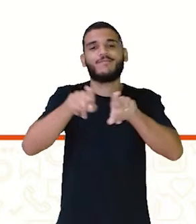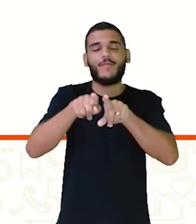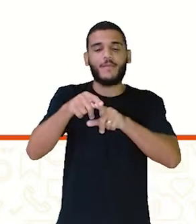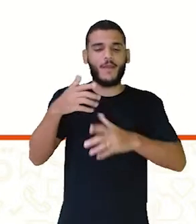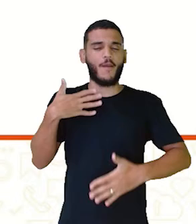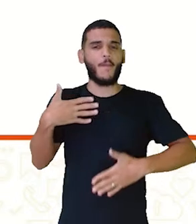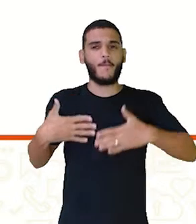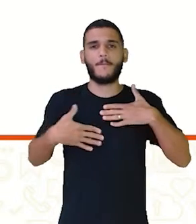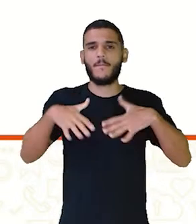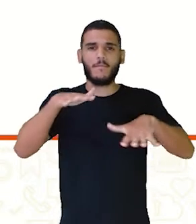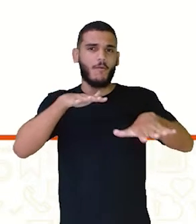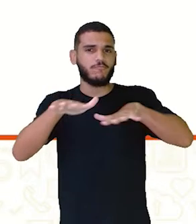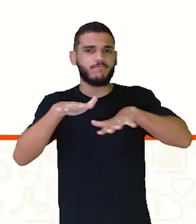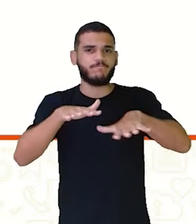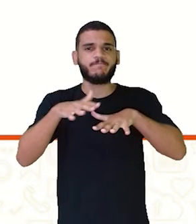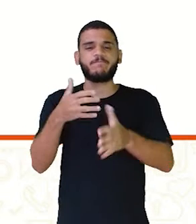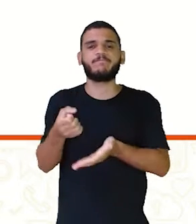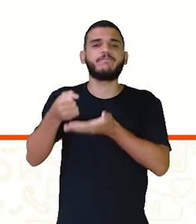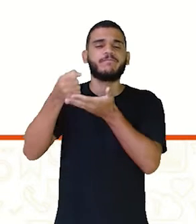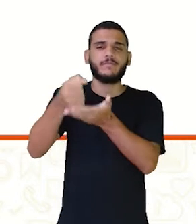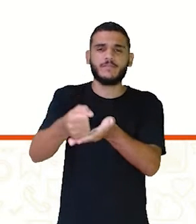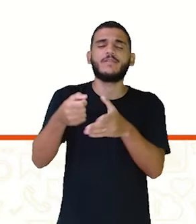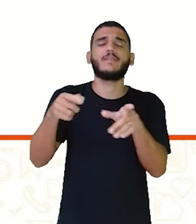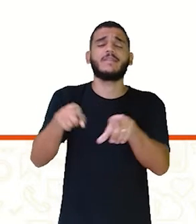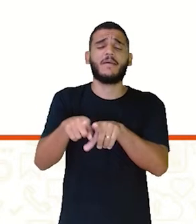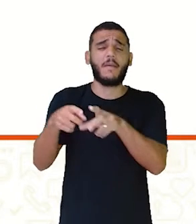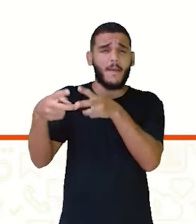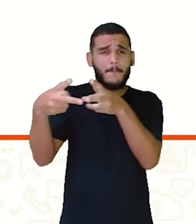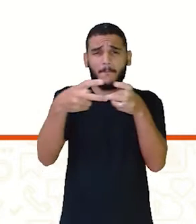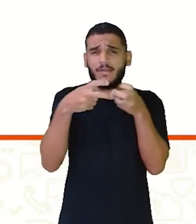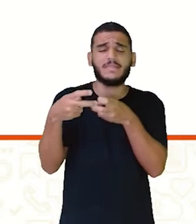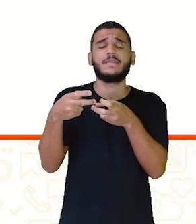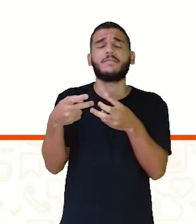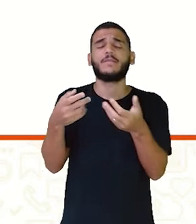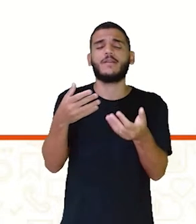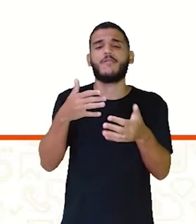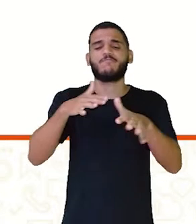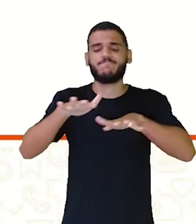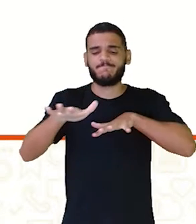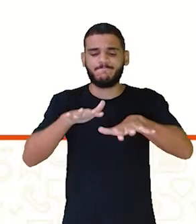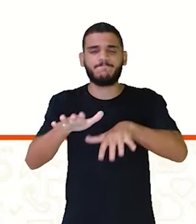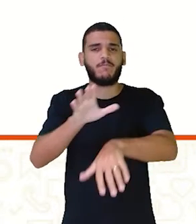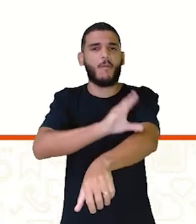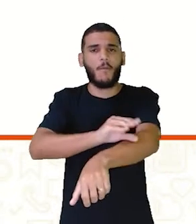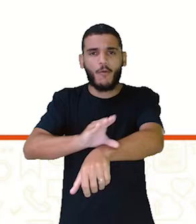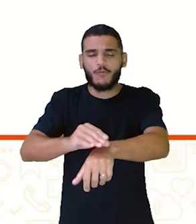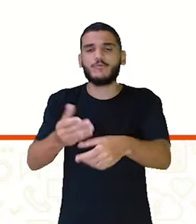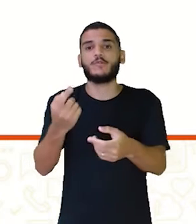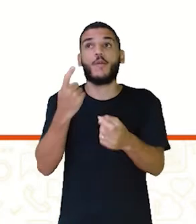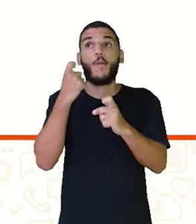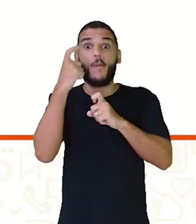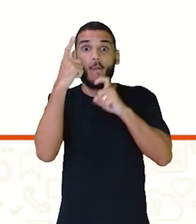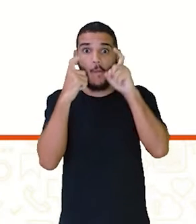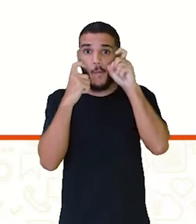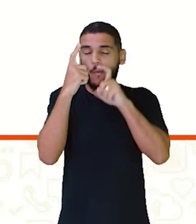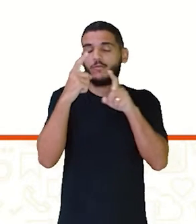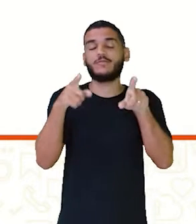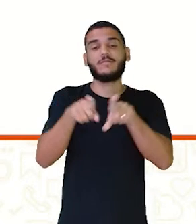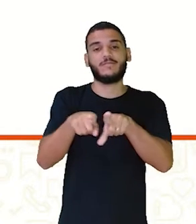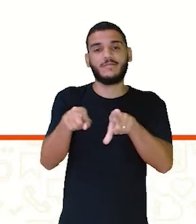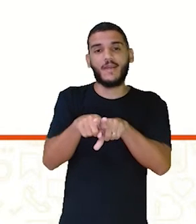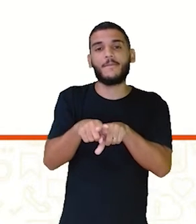corporais, ajuda na percepção e atenção nos movimentos dos músculos faciais e